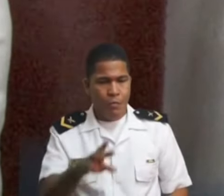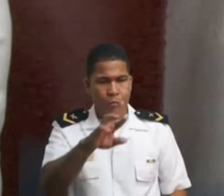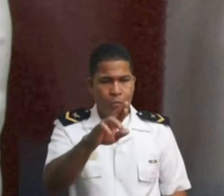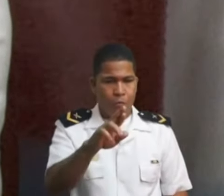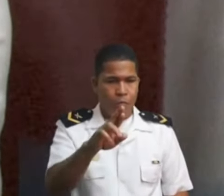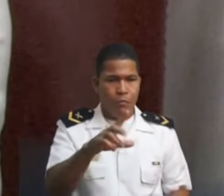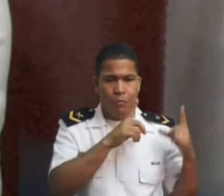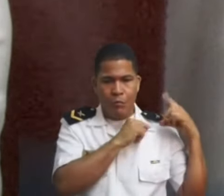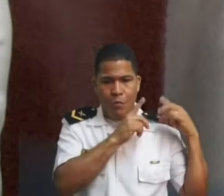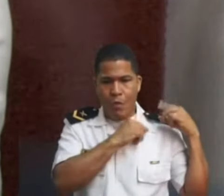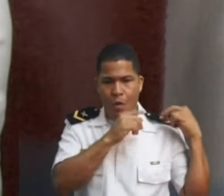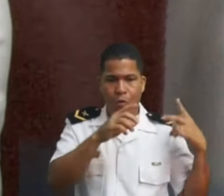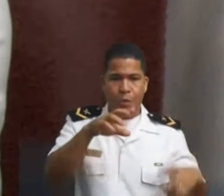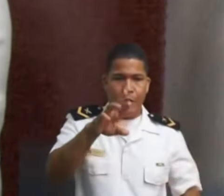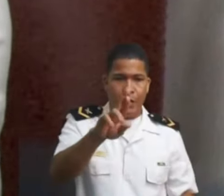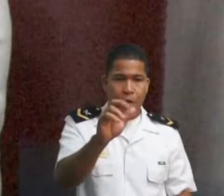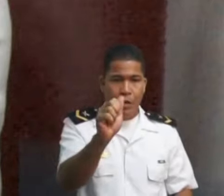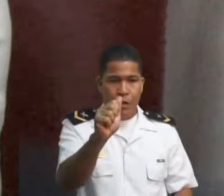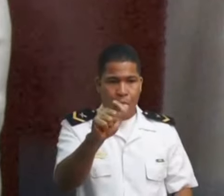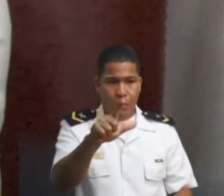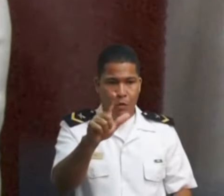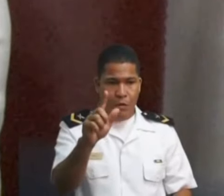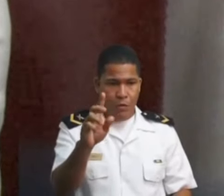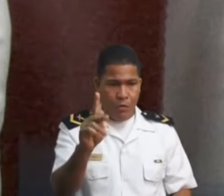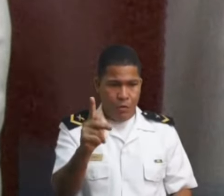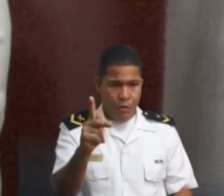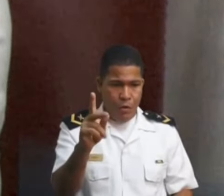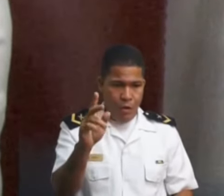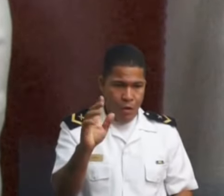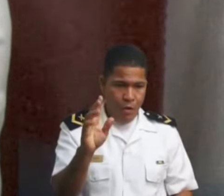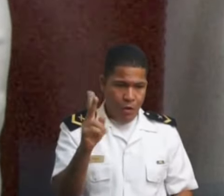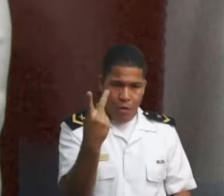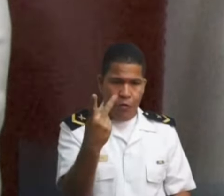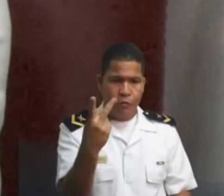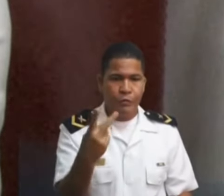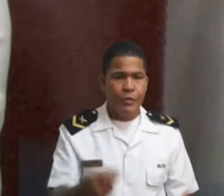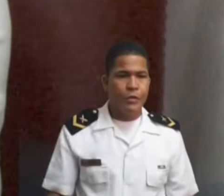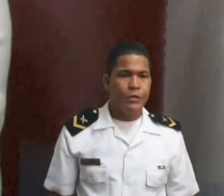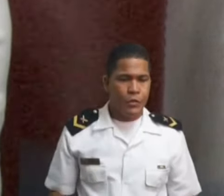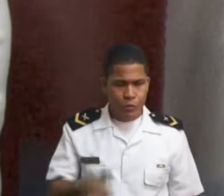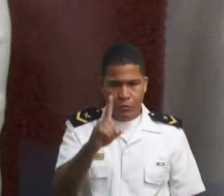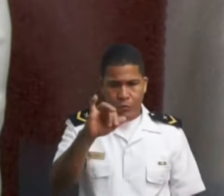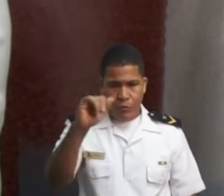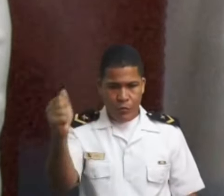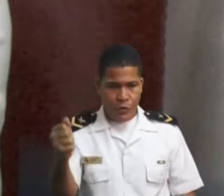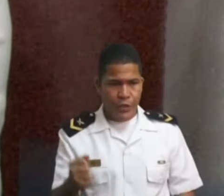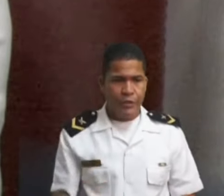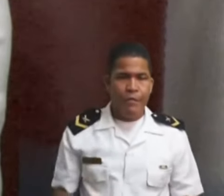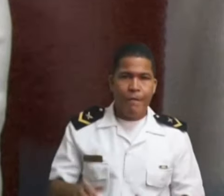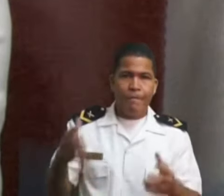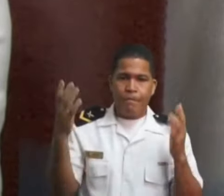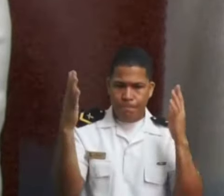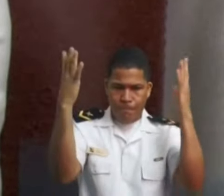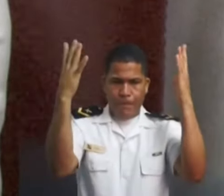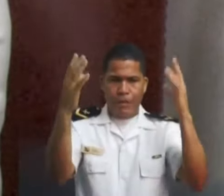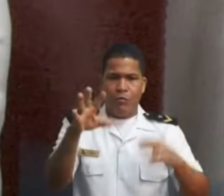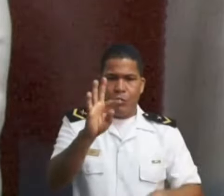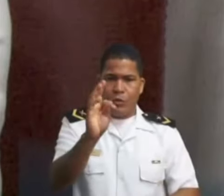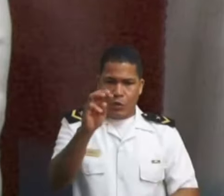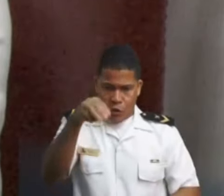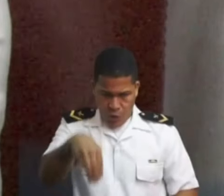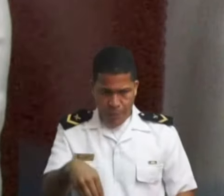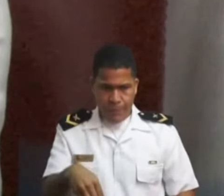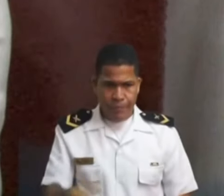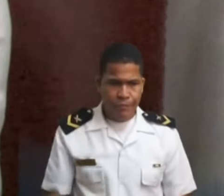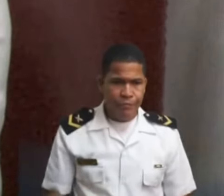pela atuação ímpar em prol da segurança dos nossos mares. Viva o Tribunal Marítimo! Fecha aspas. Doutora